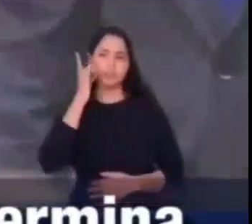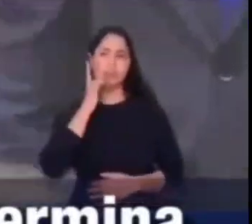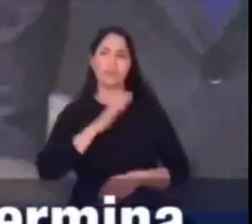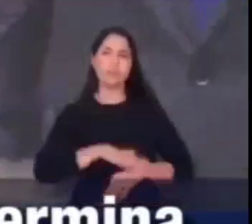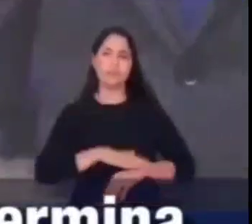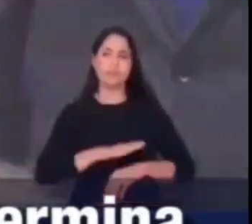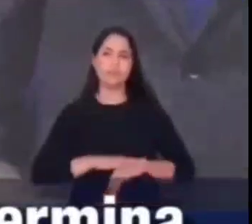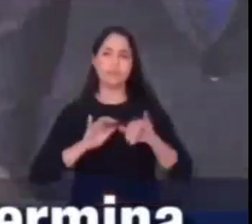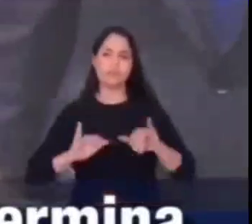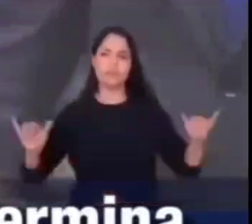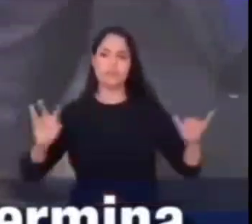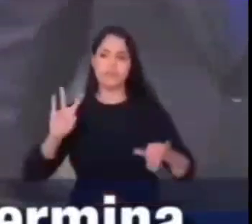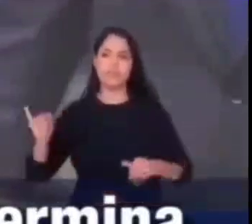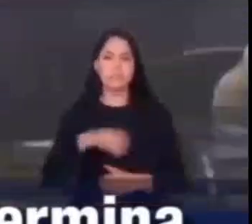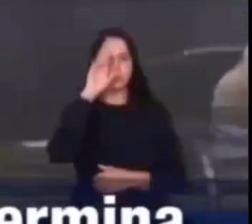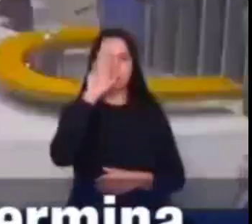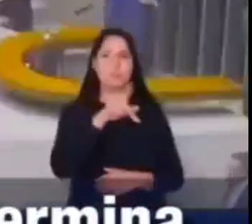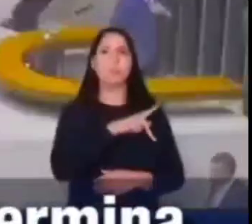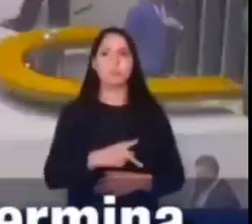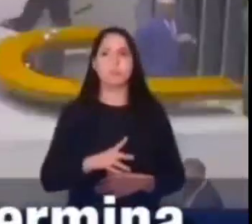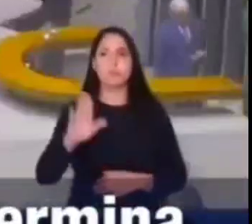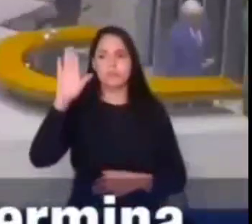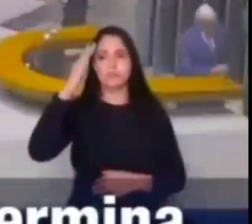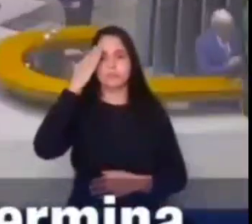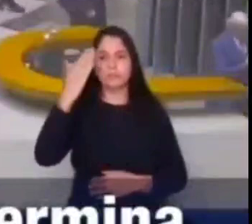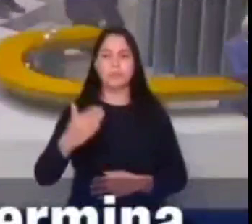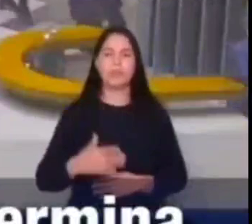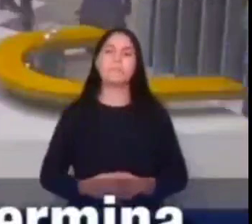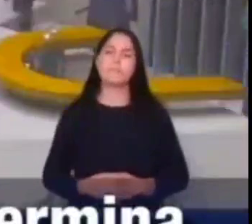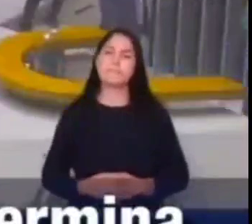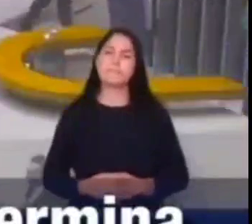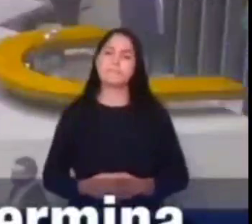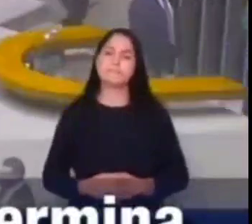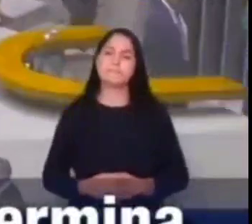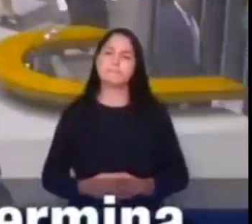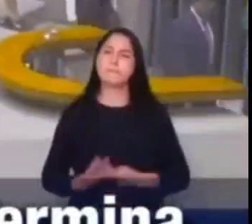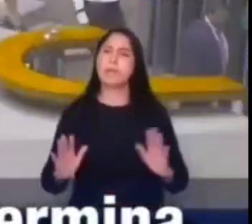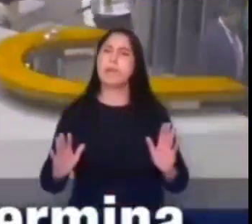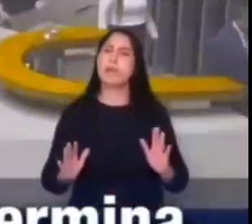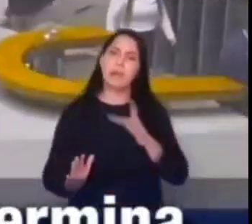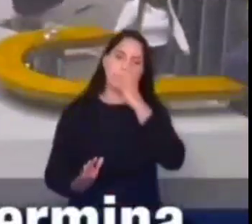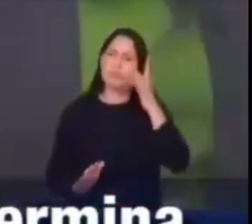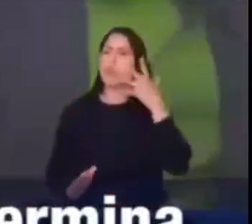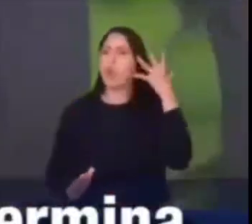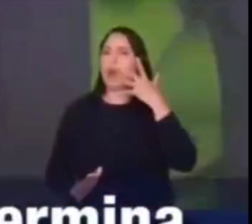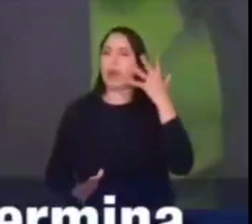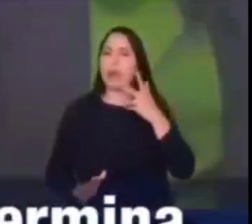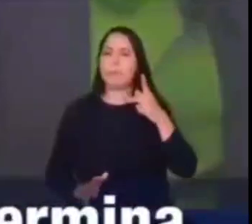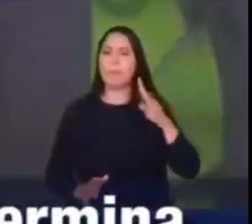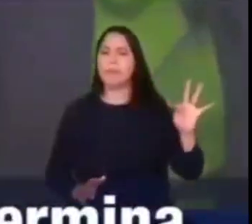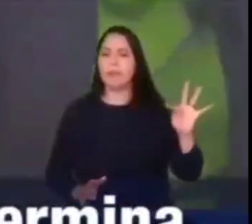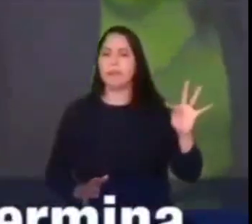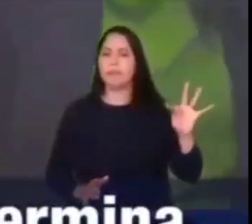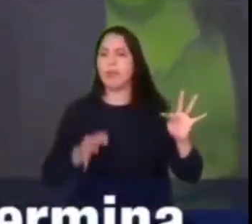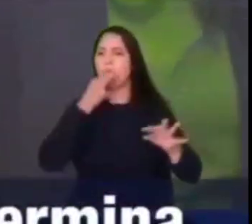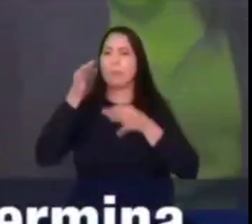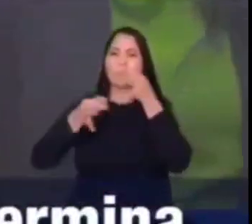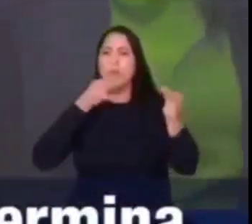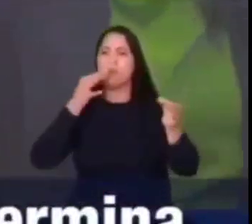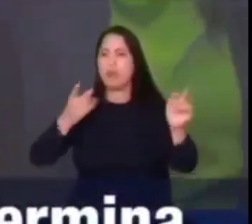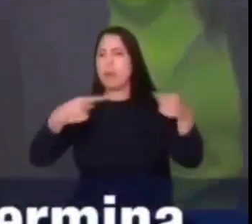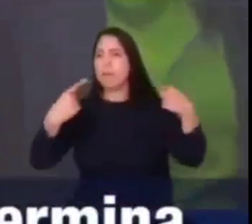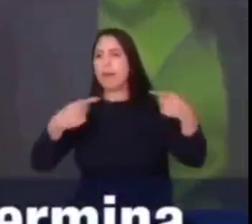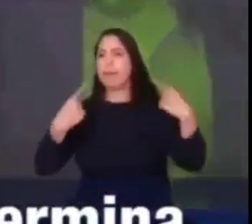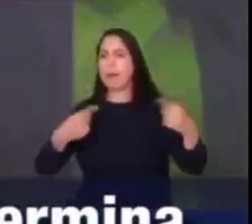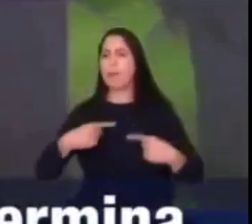tempo para se manifestar. Mas vamos ouvir agora. O petista, quando perde argumento, vem com afrontas pessoais.